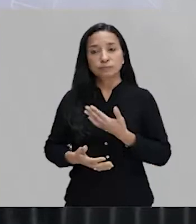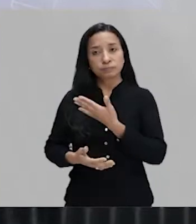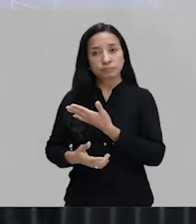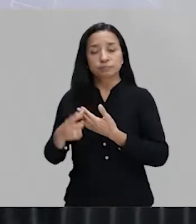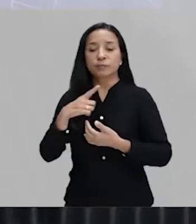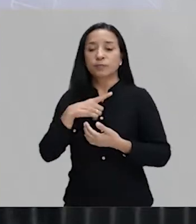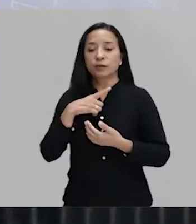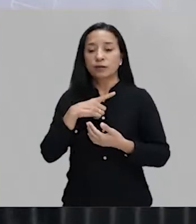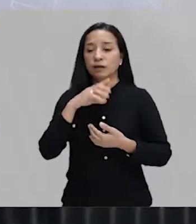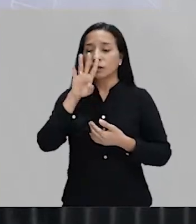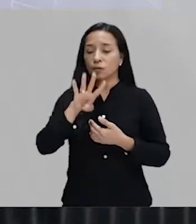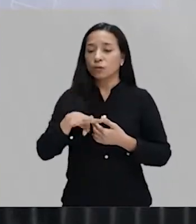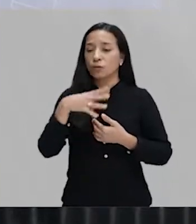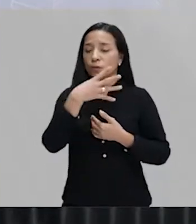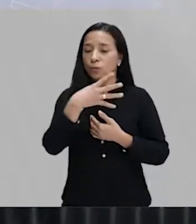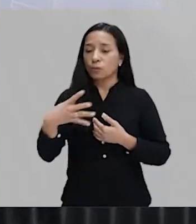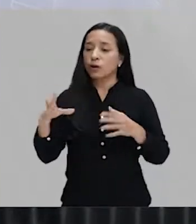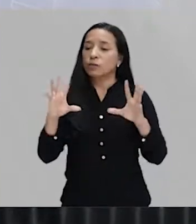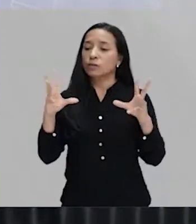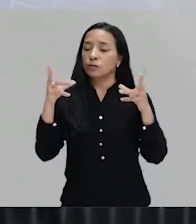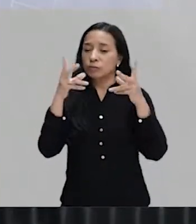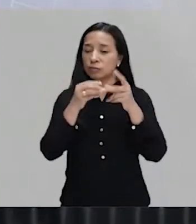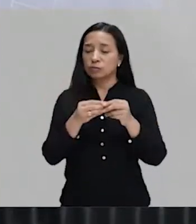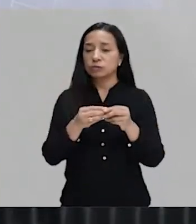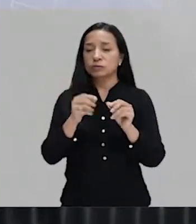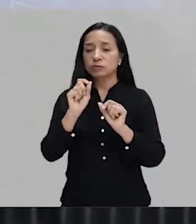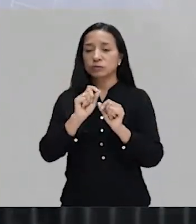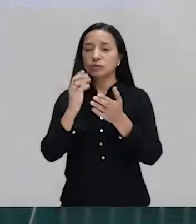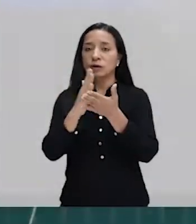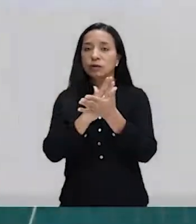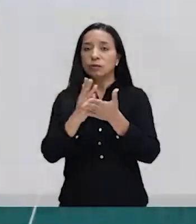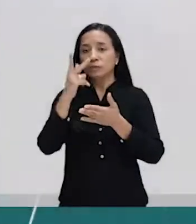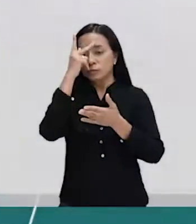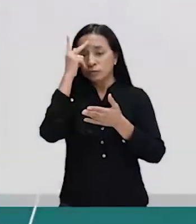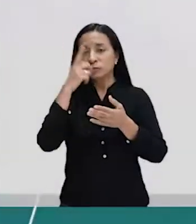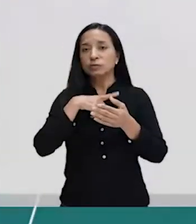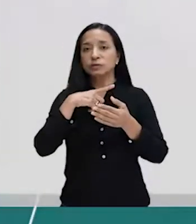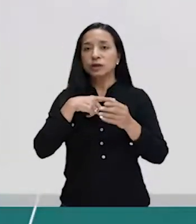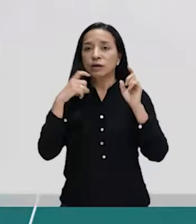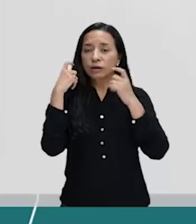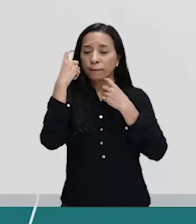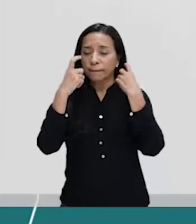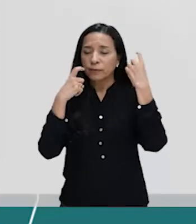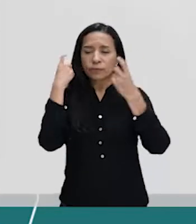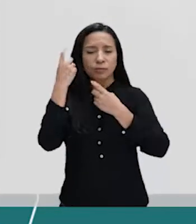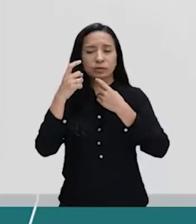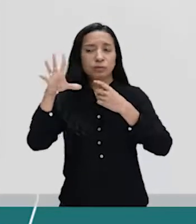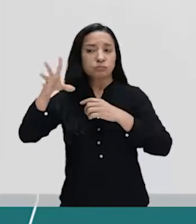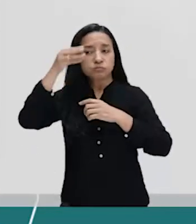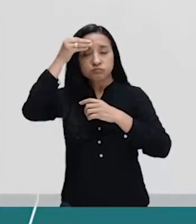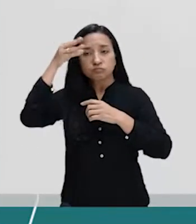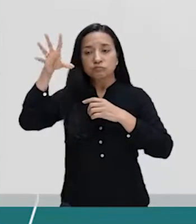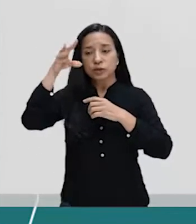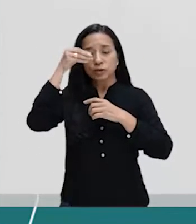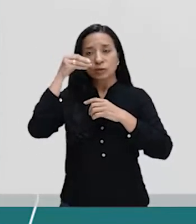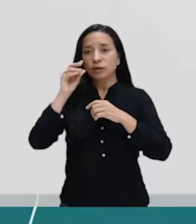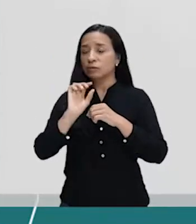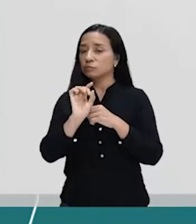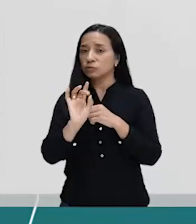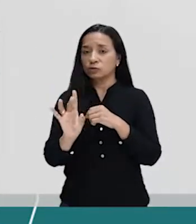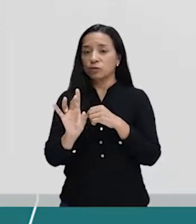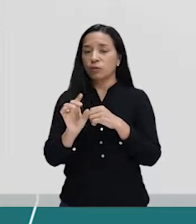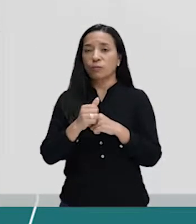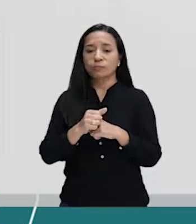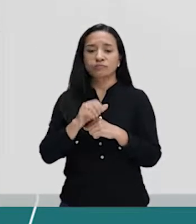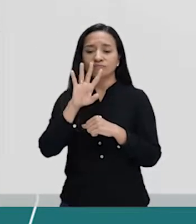o quadro resumitivo, né? Algumas pessoas têm a preocupação apenas de decorar, né, todo esse quadro, né? Meu,